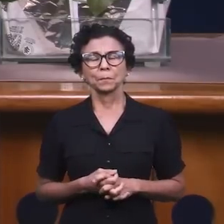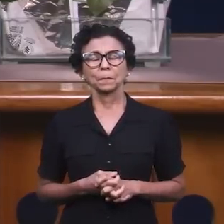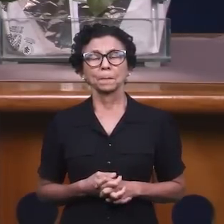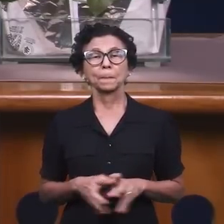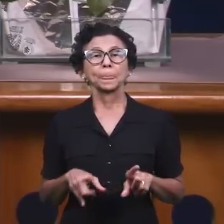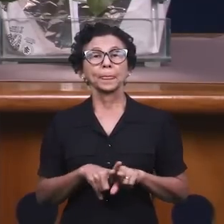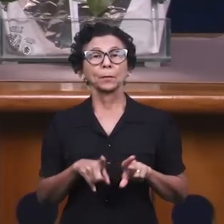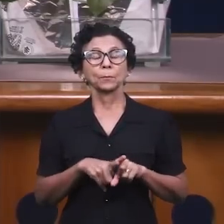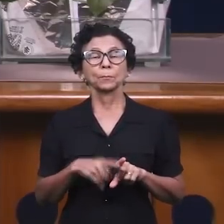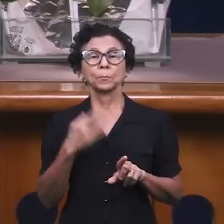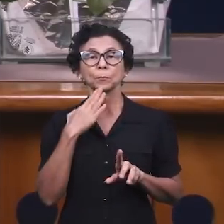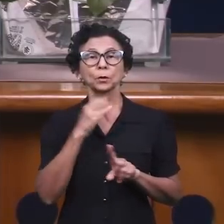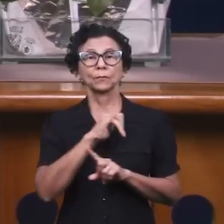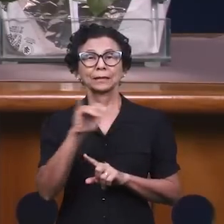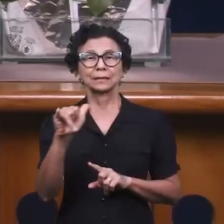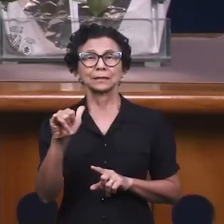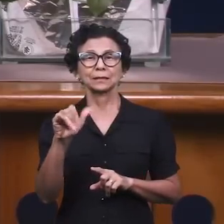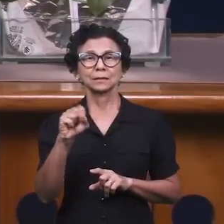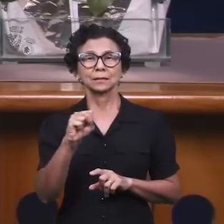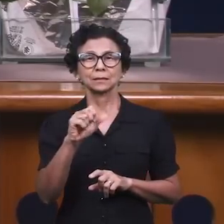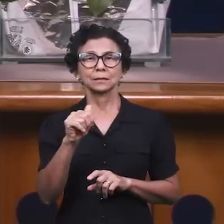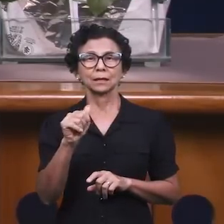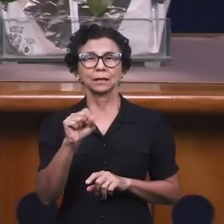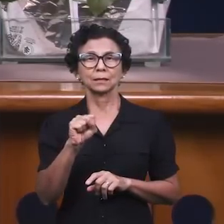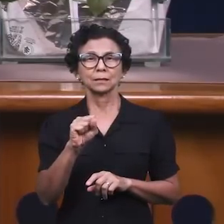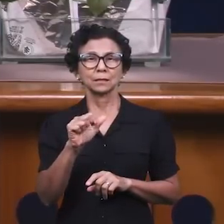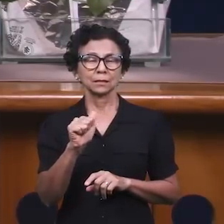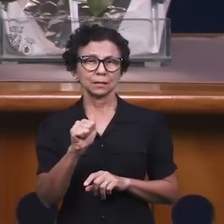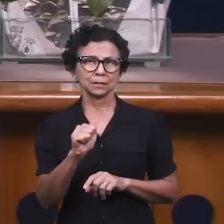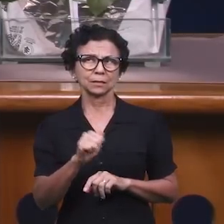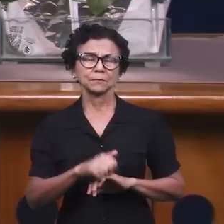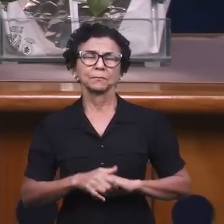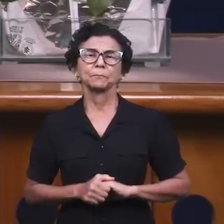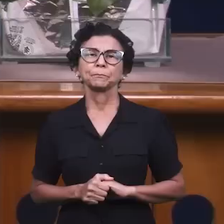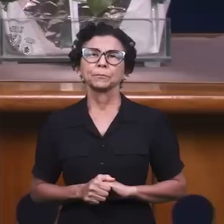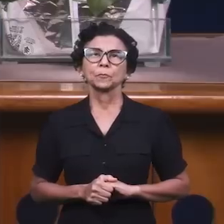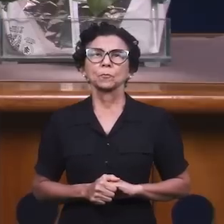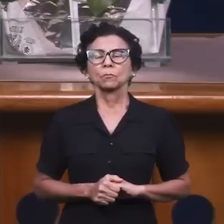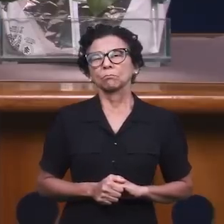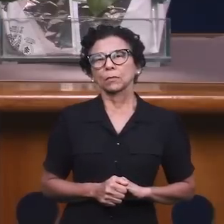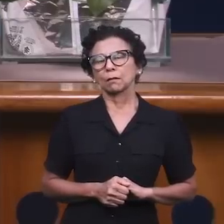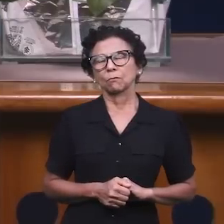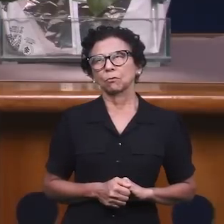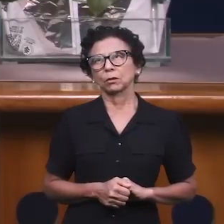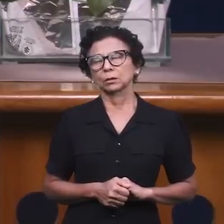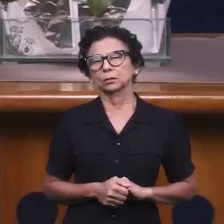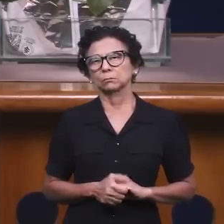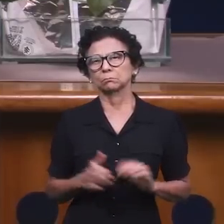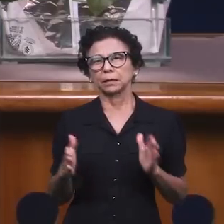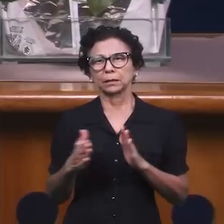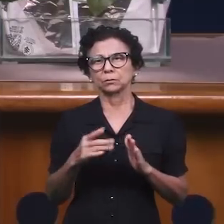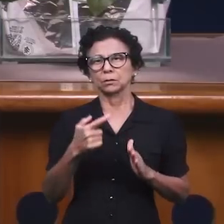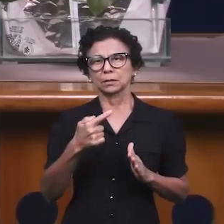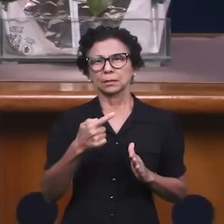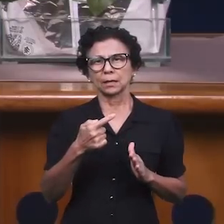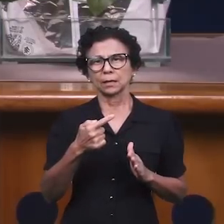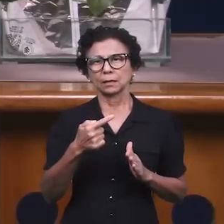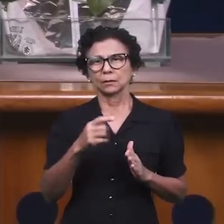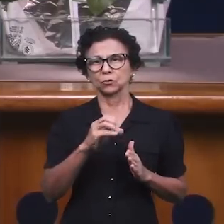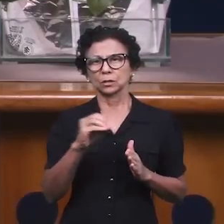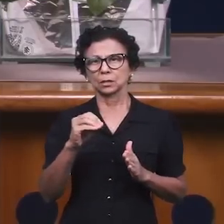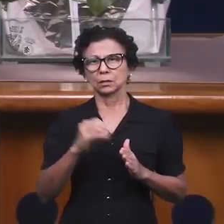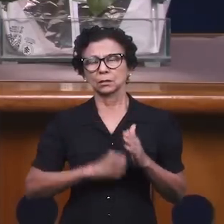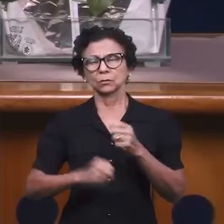Isaías praticamente viveu 700 anos antes do Senhor Jesus, do nascimento